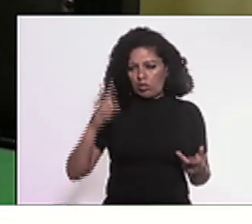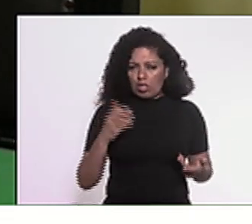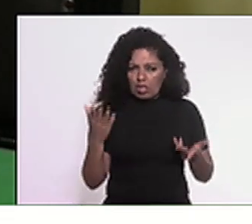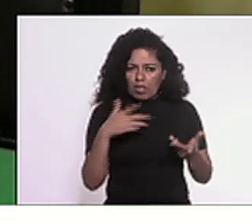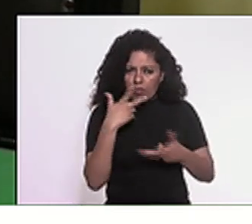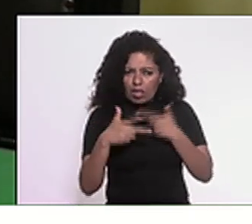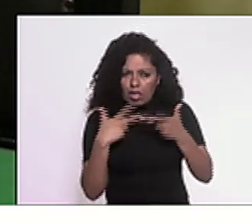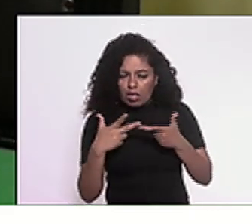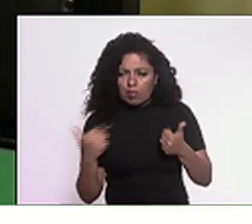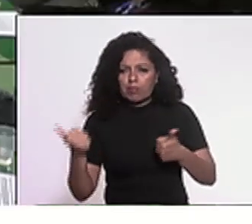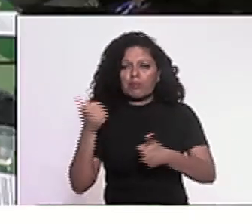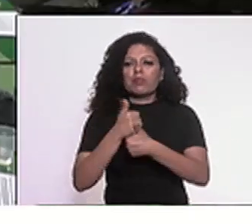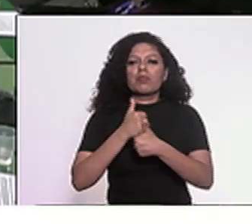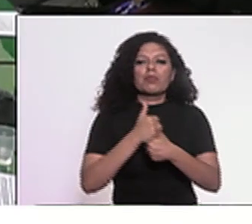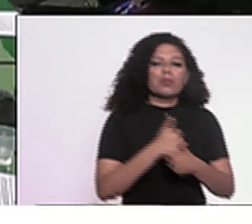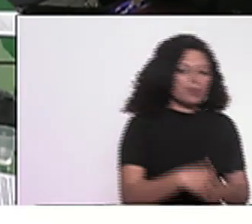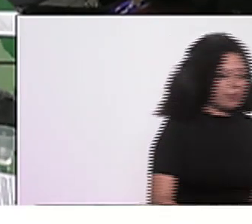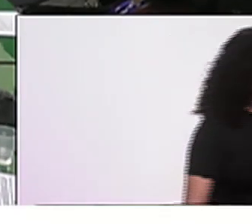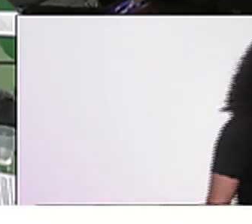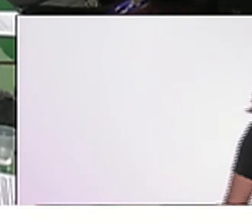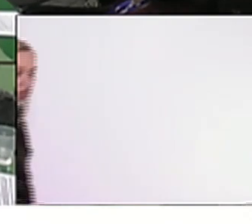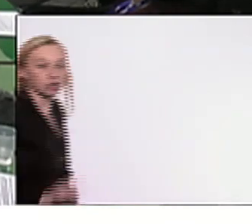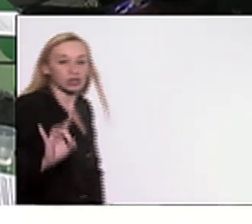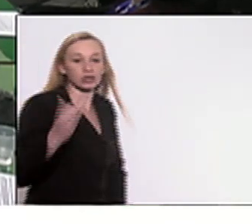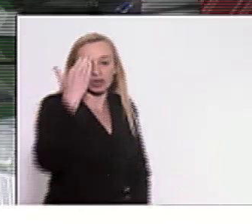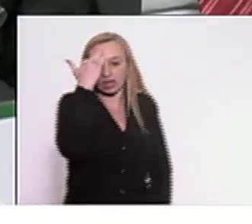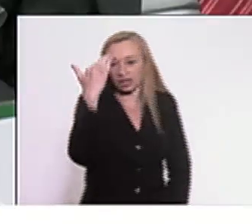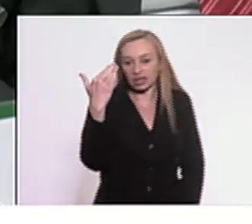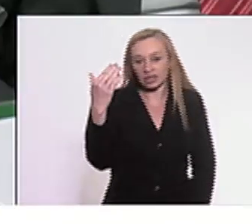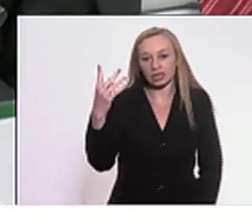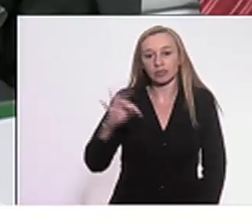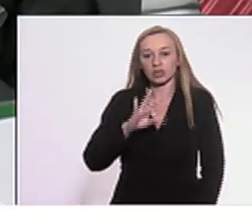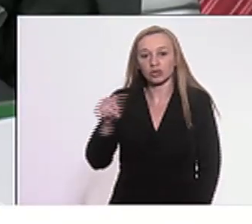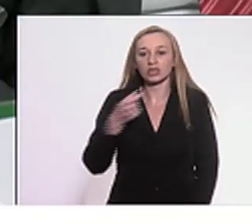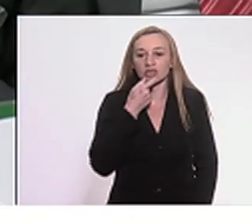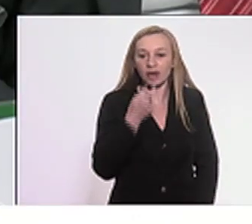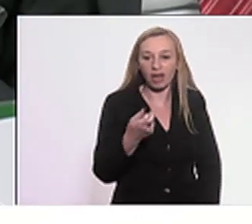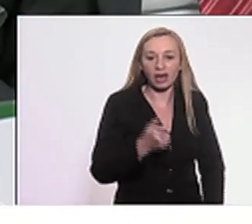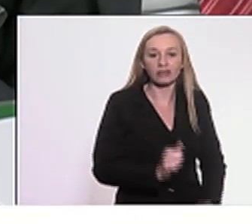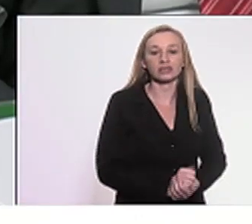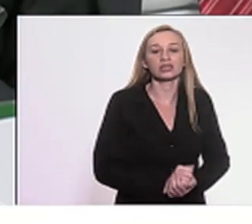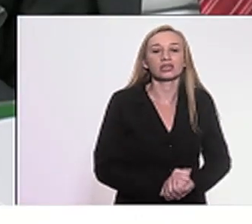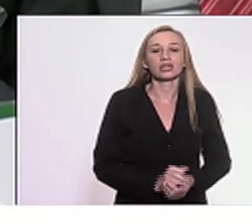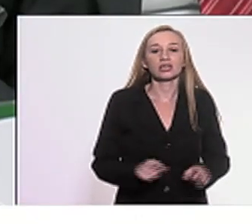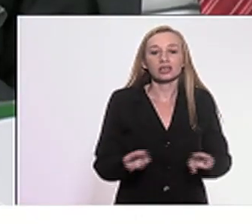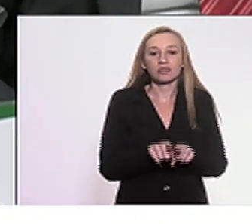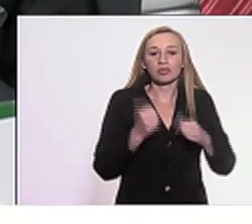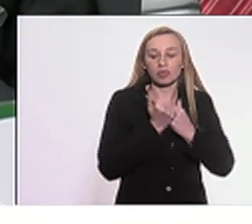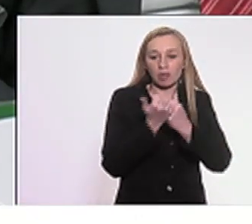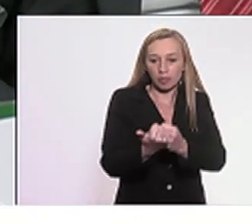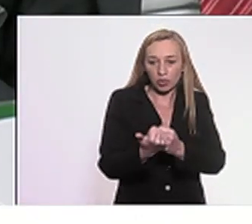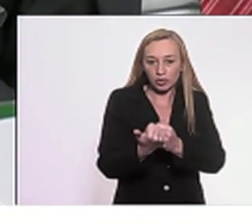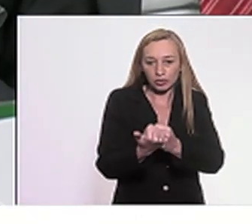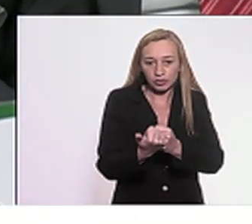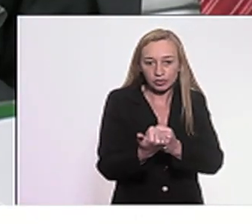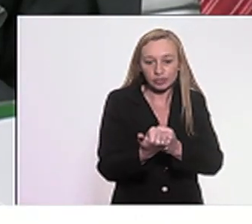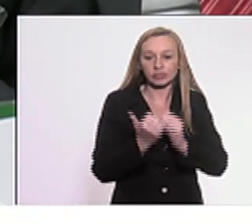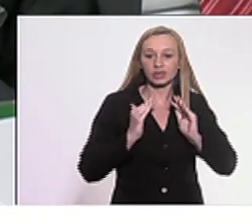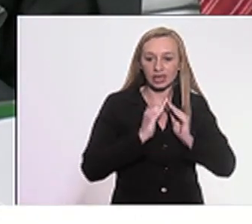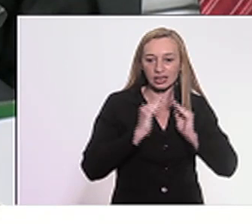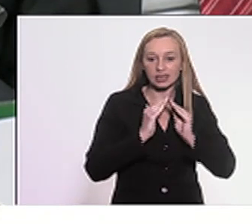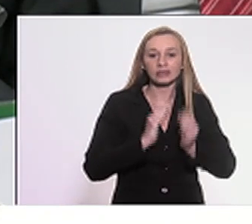concluir. Só agradecer pelas palavras e pelo suporte, né, dessa